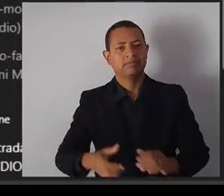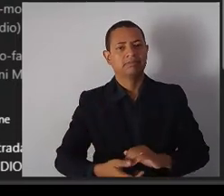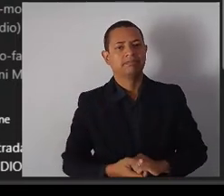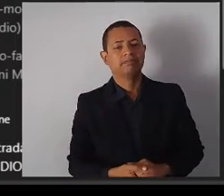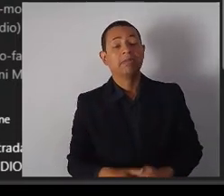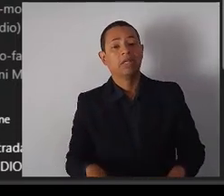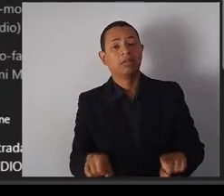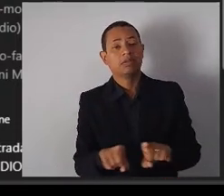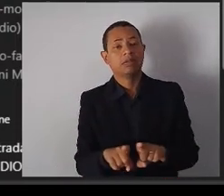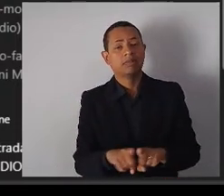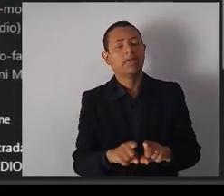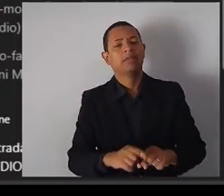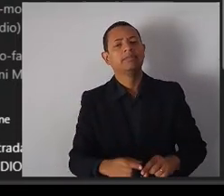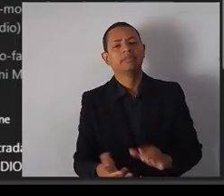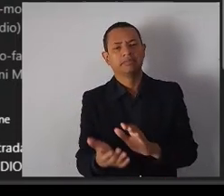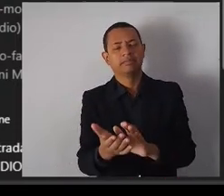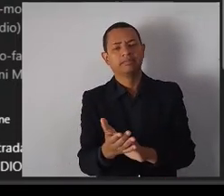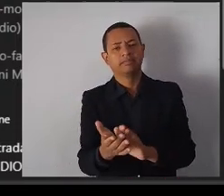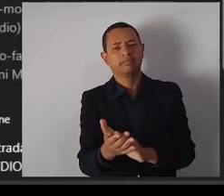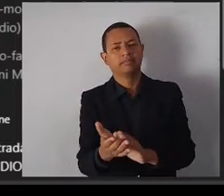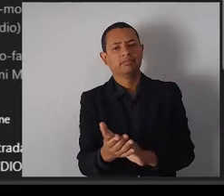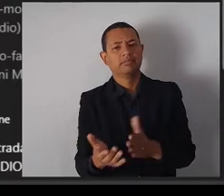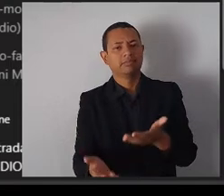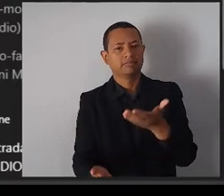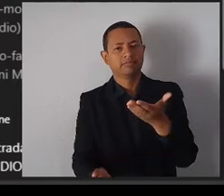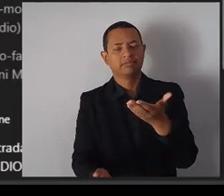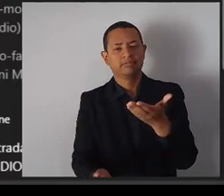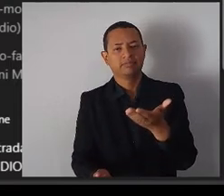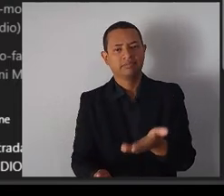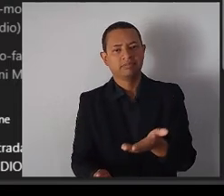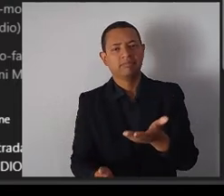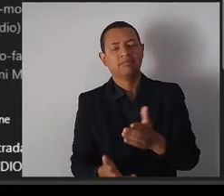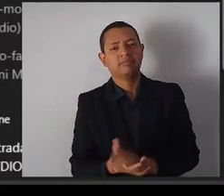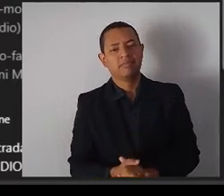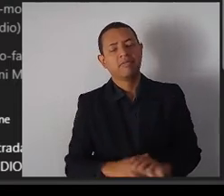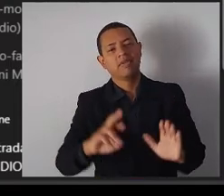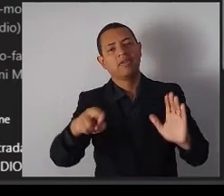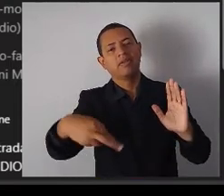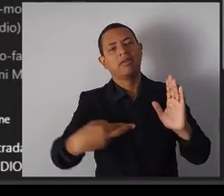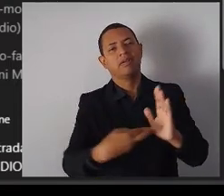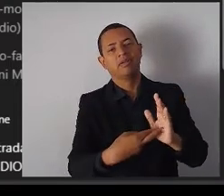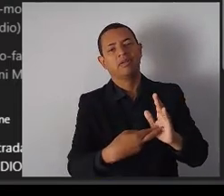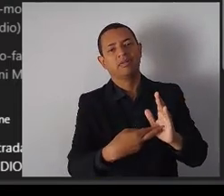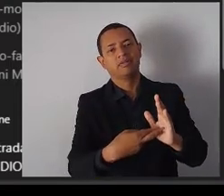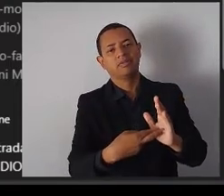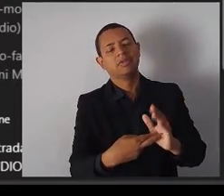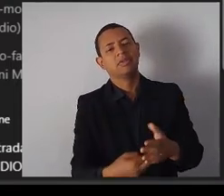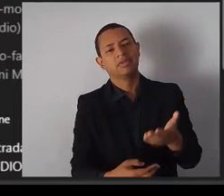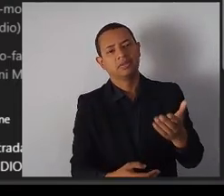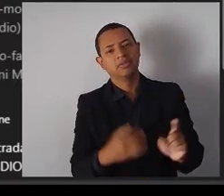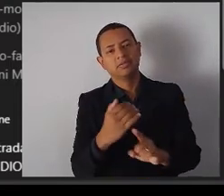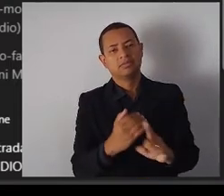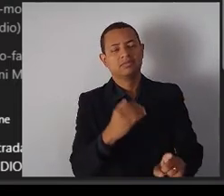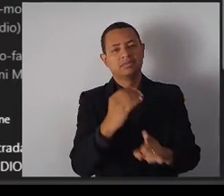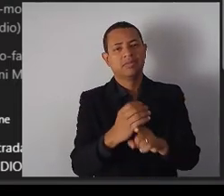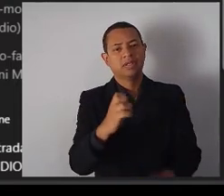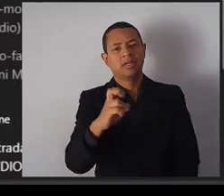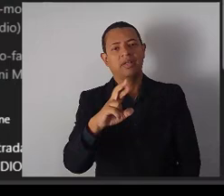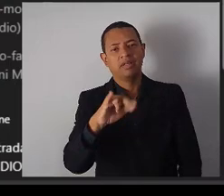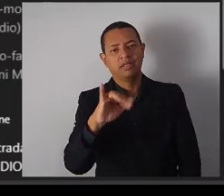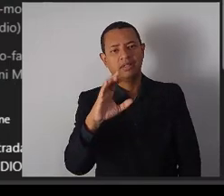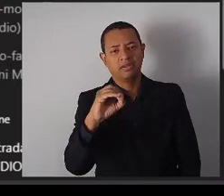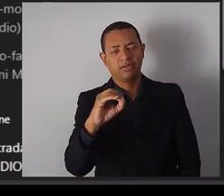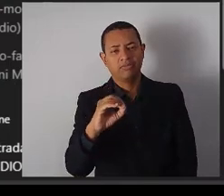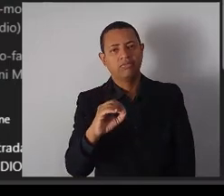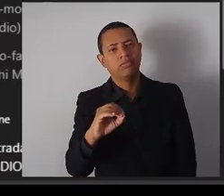também parabenizar o nobre relator, o embargador Eric,